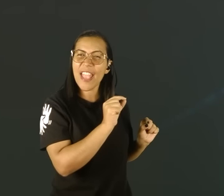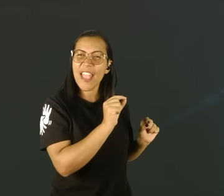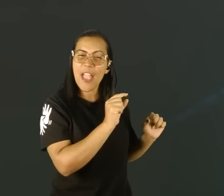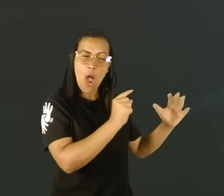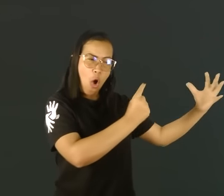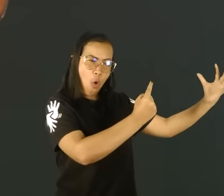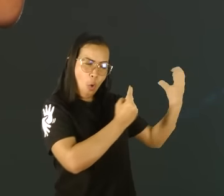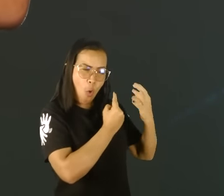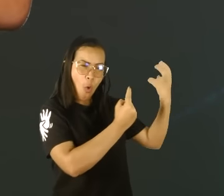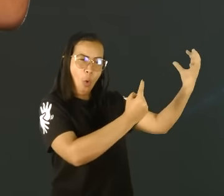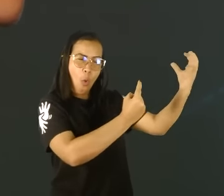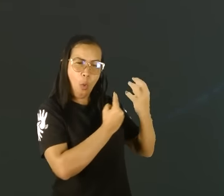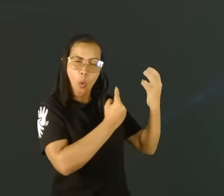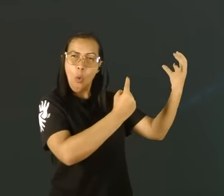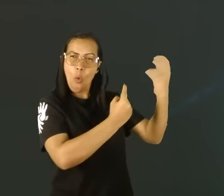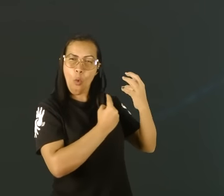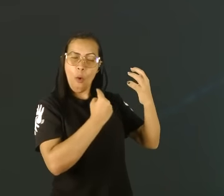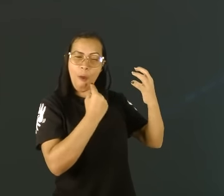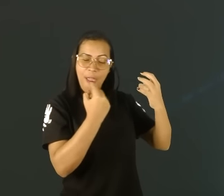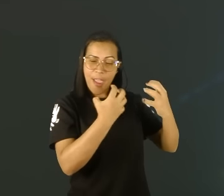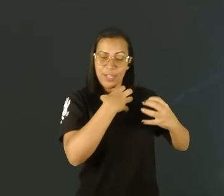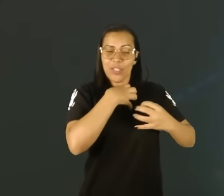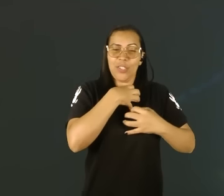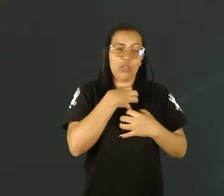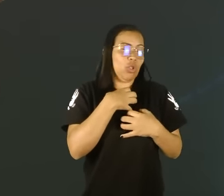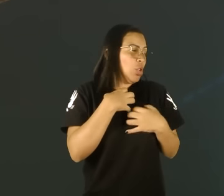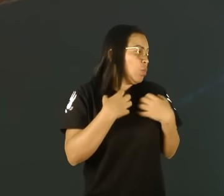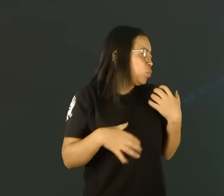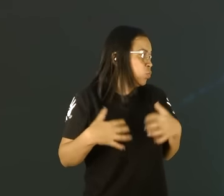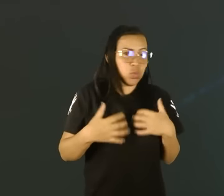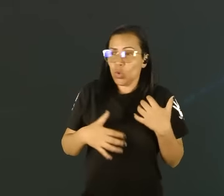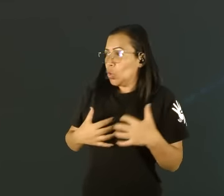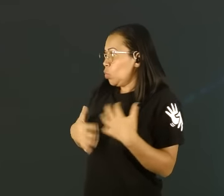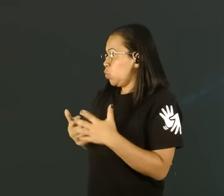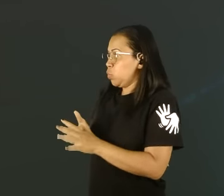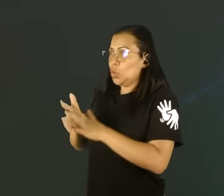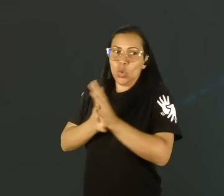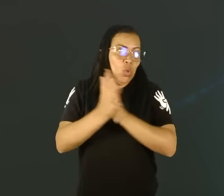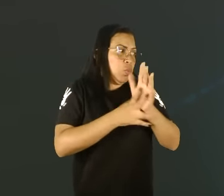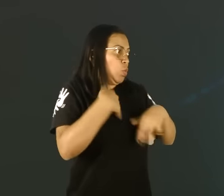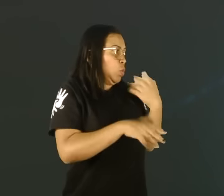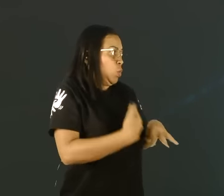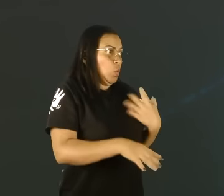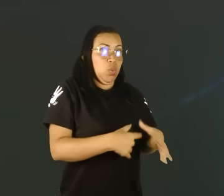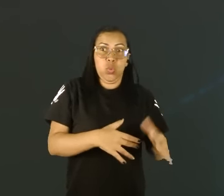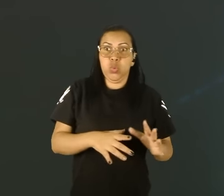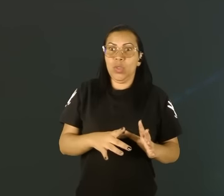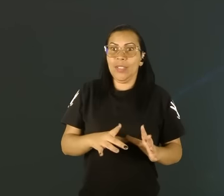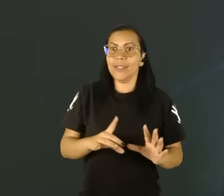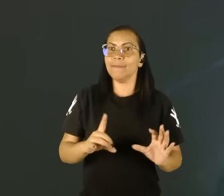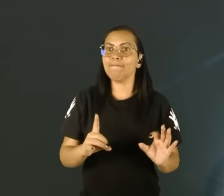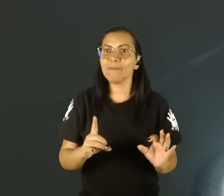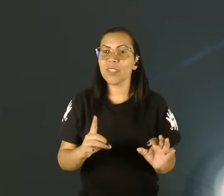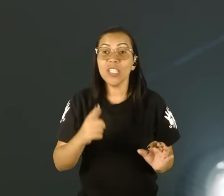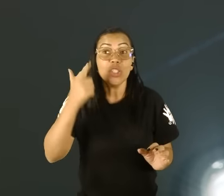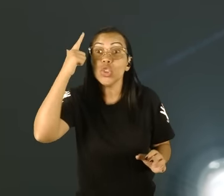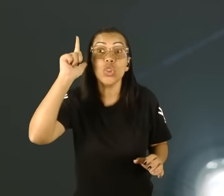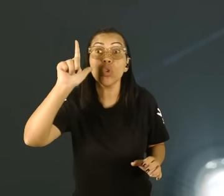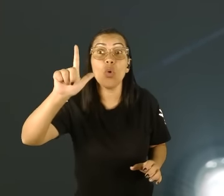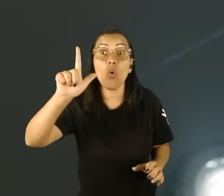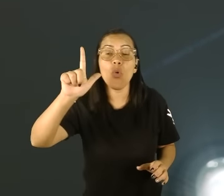são da nossa alçada, problemas que são de Deus, situações que Deus nos coloca, e a única coisa que Ele pediu para